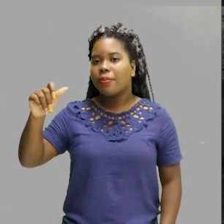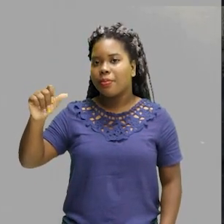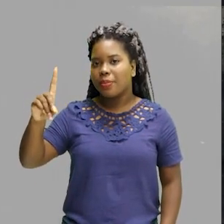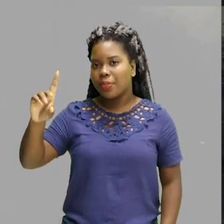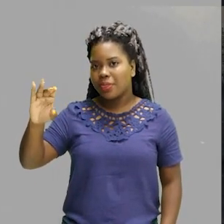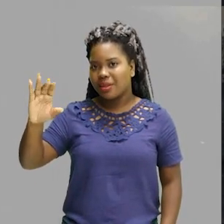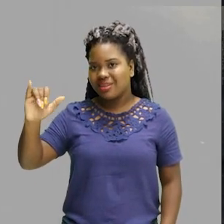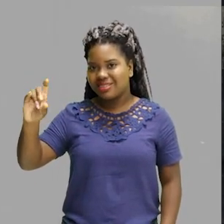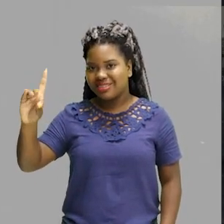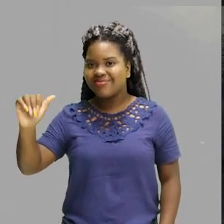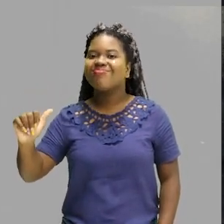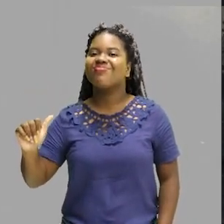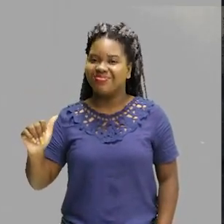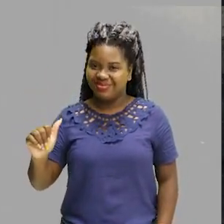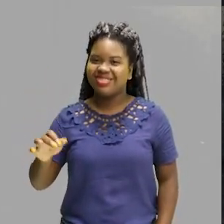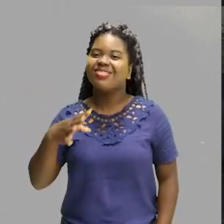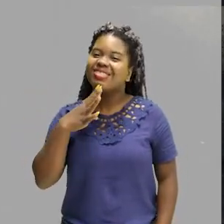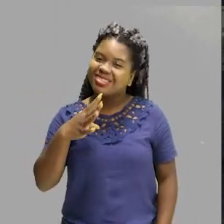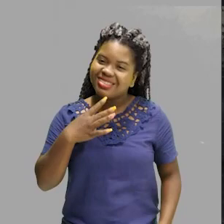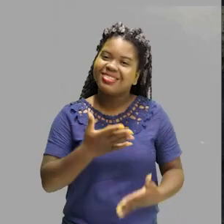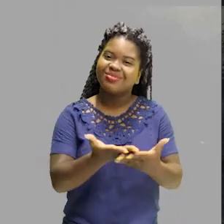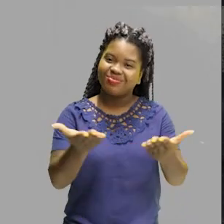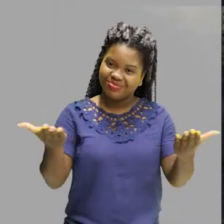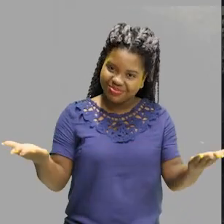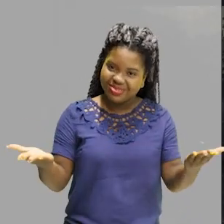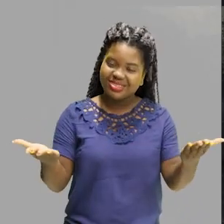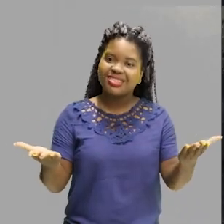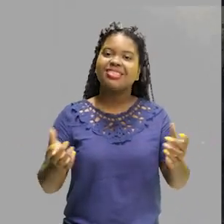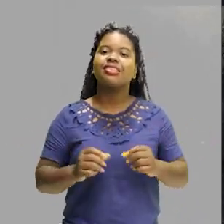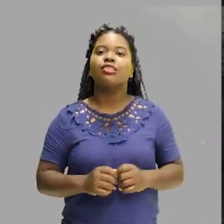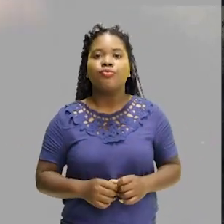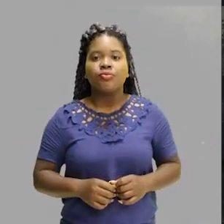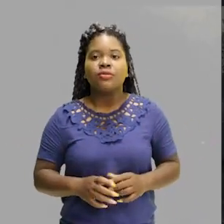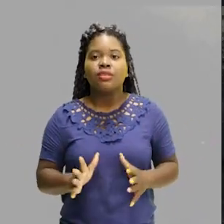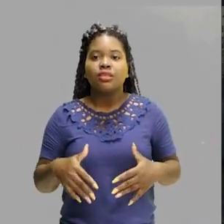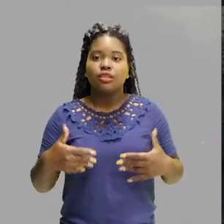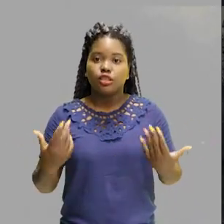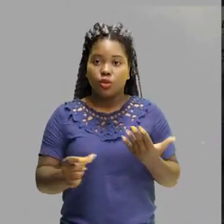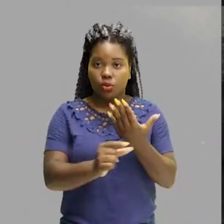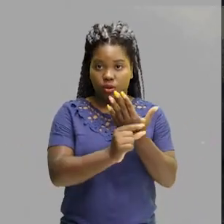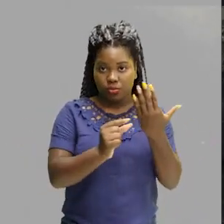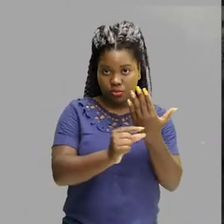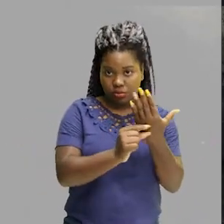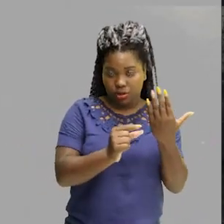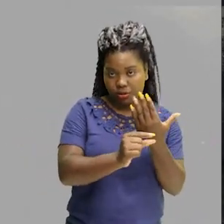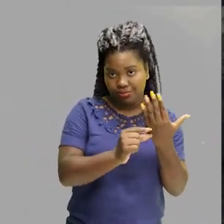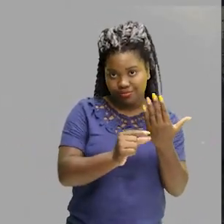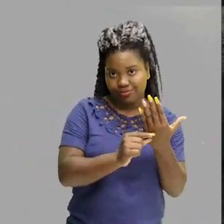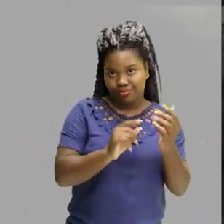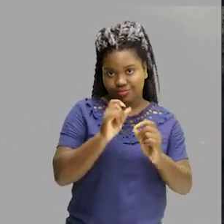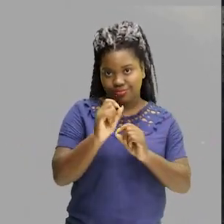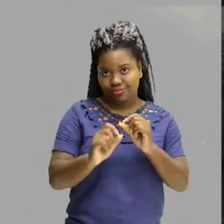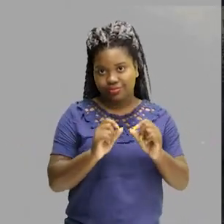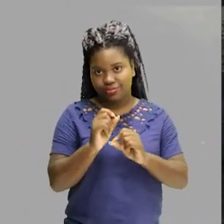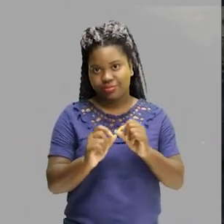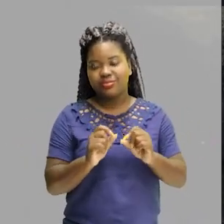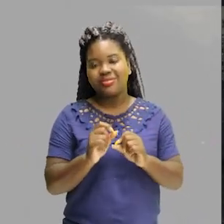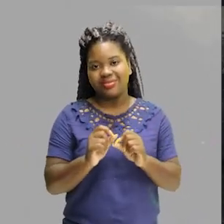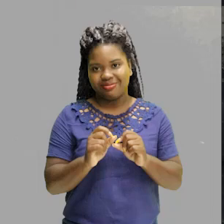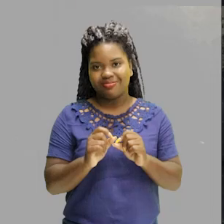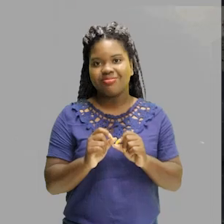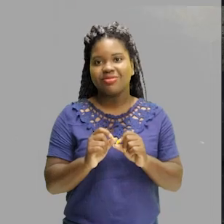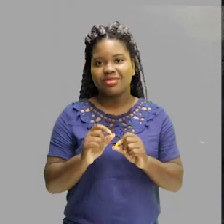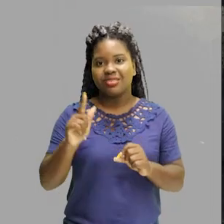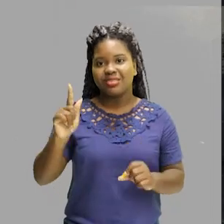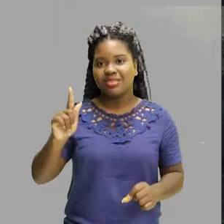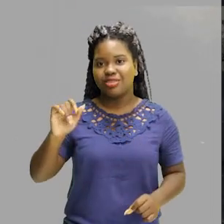João Grilo, tá? O Alto da Compadecida, embora não seja desta época, tá? Época aí de Gil